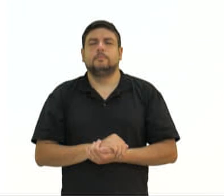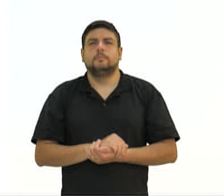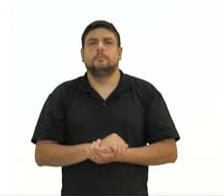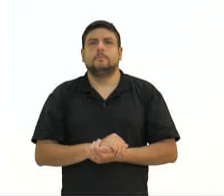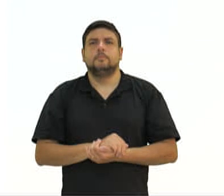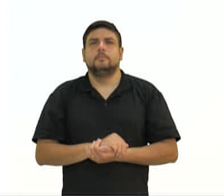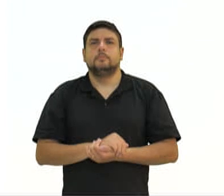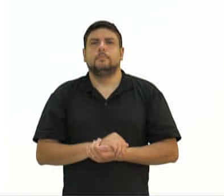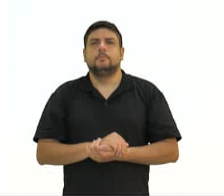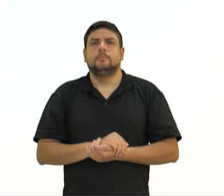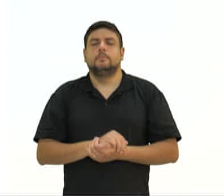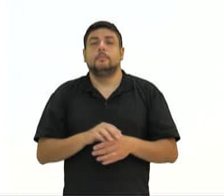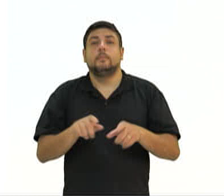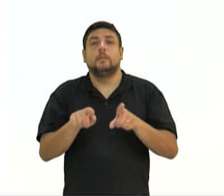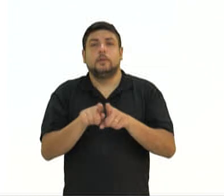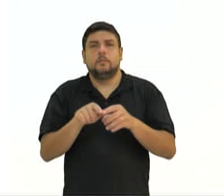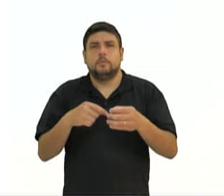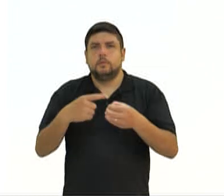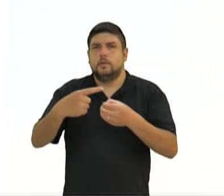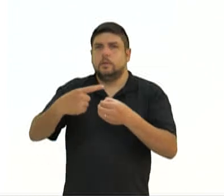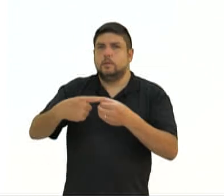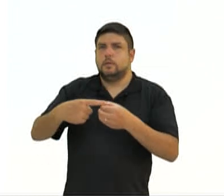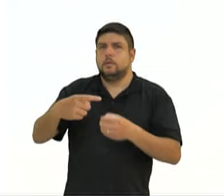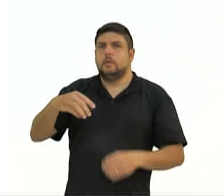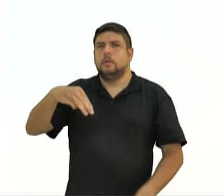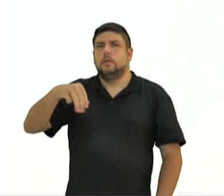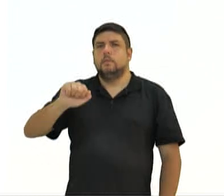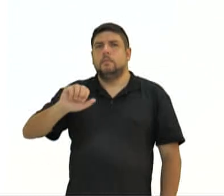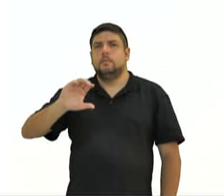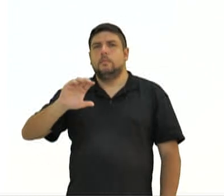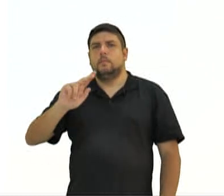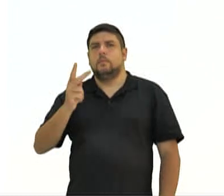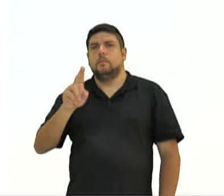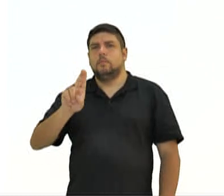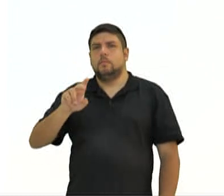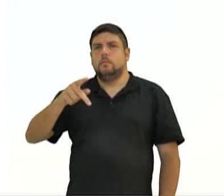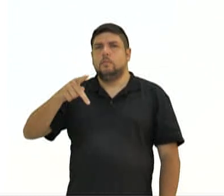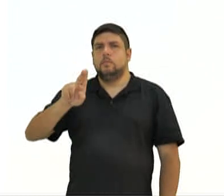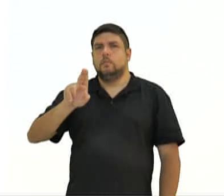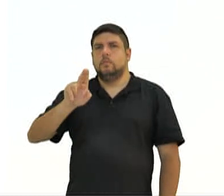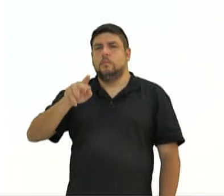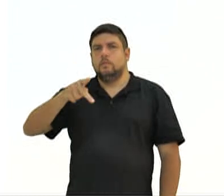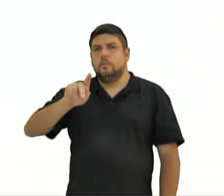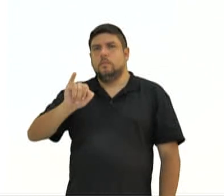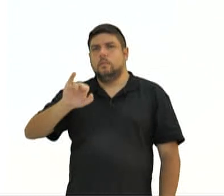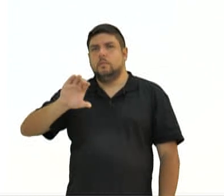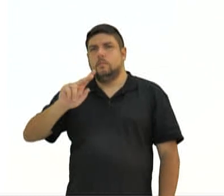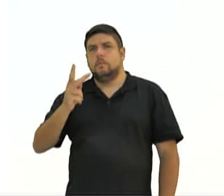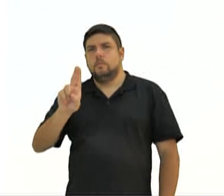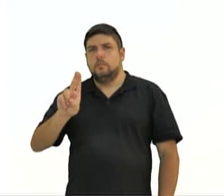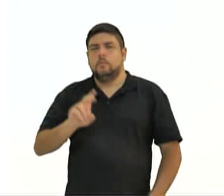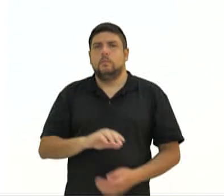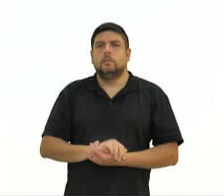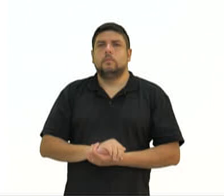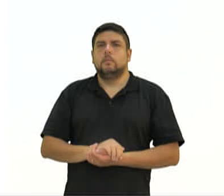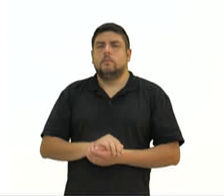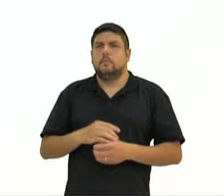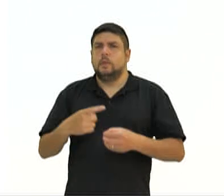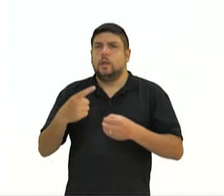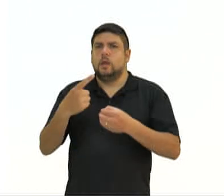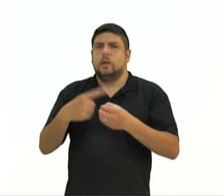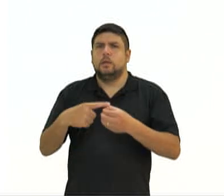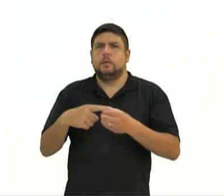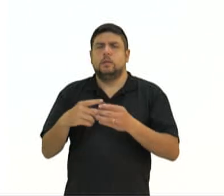E aqui nós chegamos na cidade de Machu Picchu, a cidade perdida dos Incas. Muitas